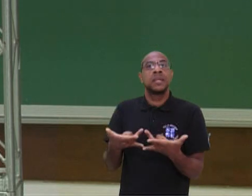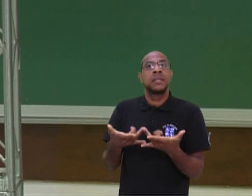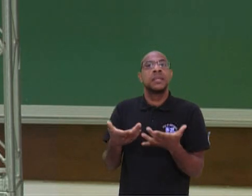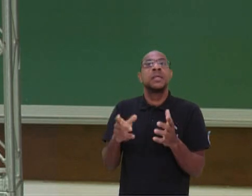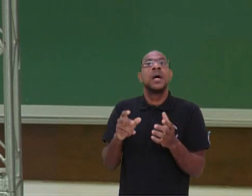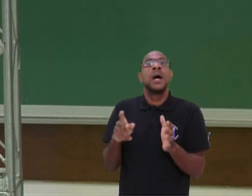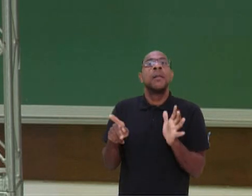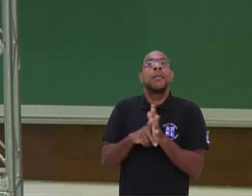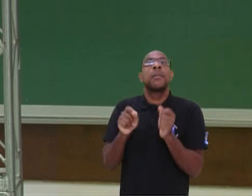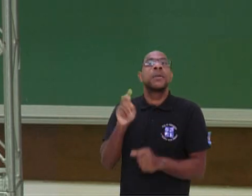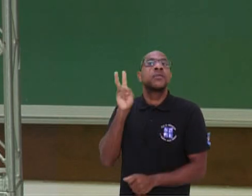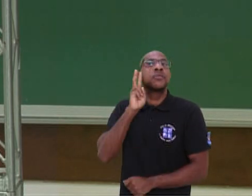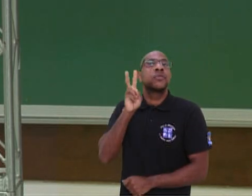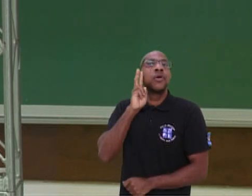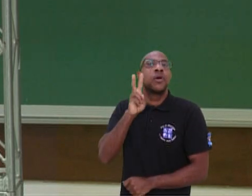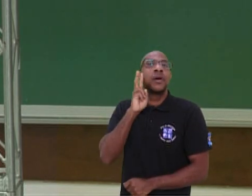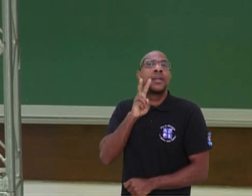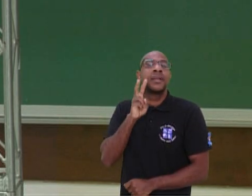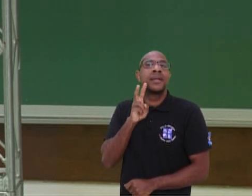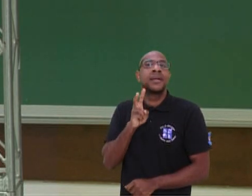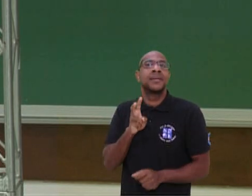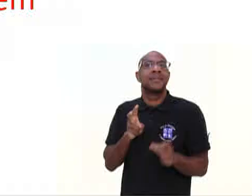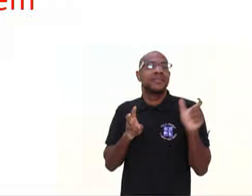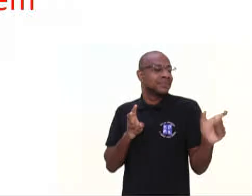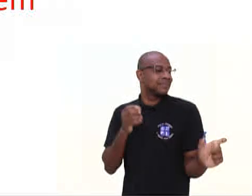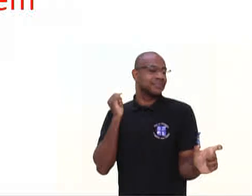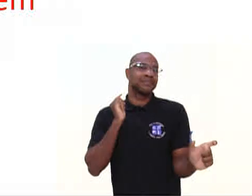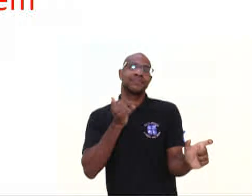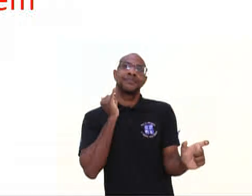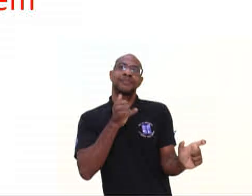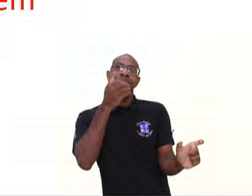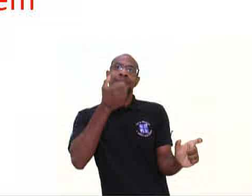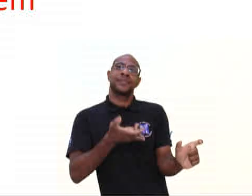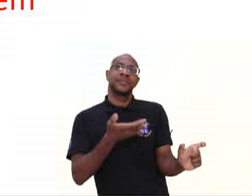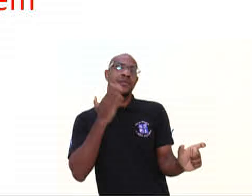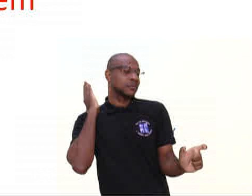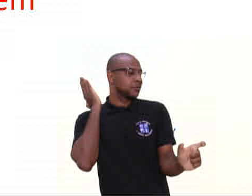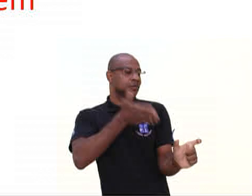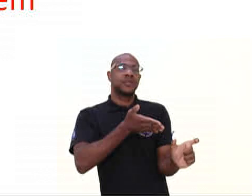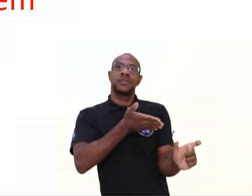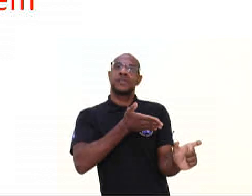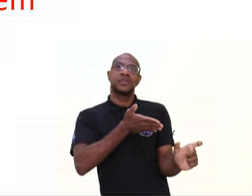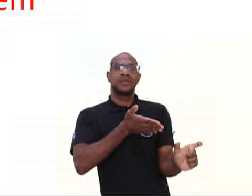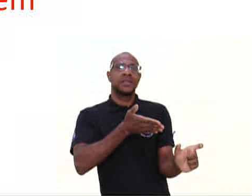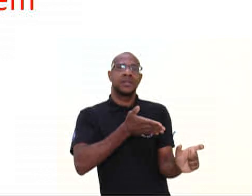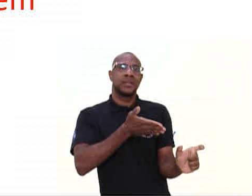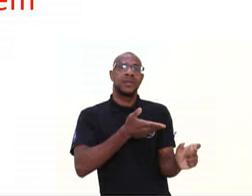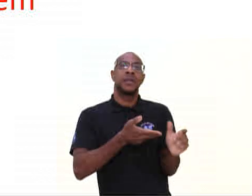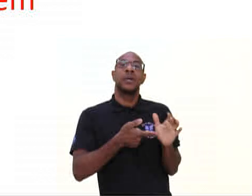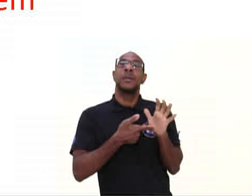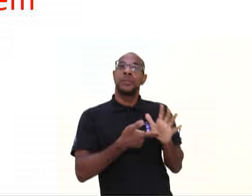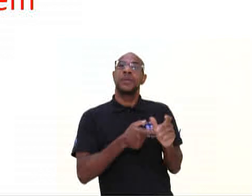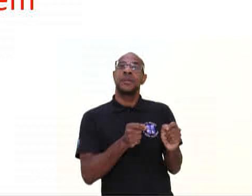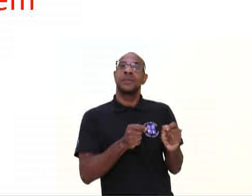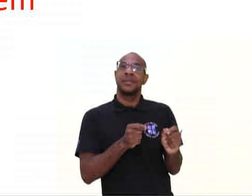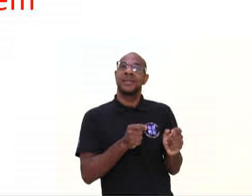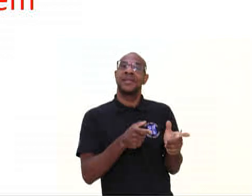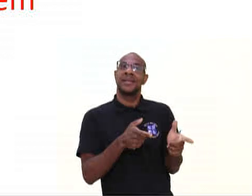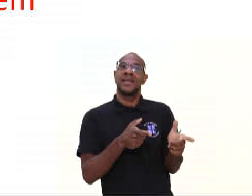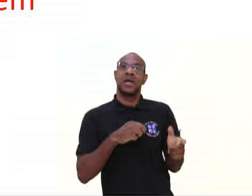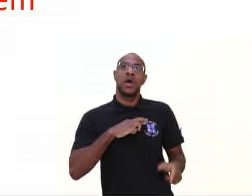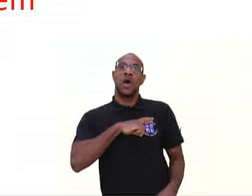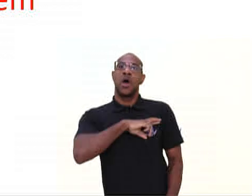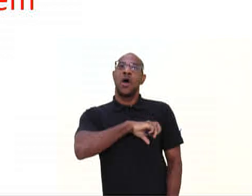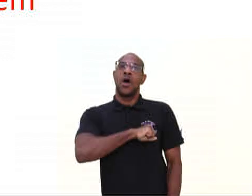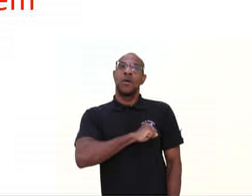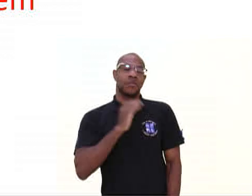história para um senhor. É um diálogo em discurso direto, por isso o travessão marca o início do romance. O